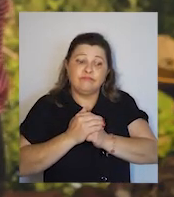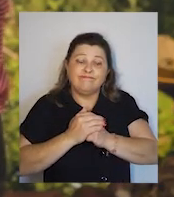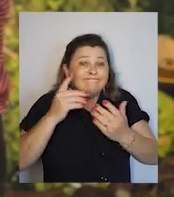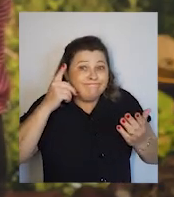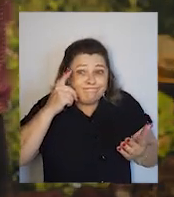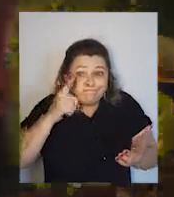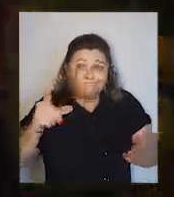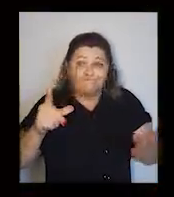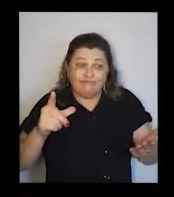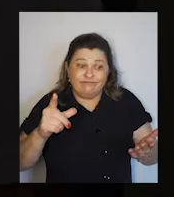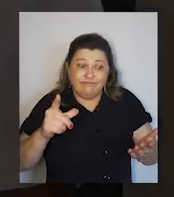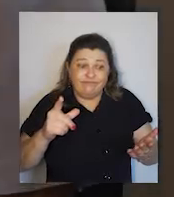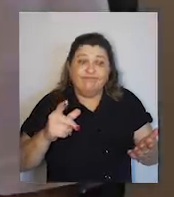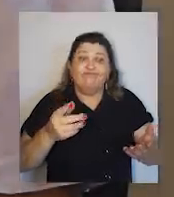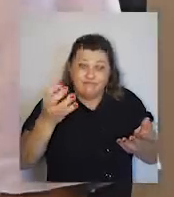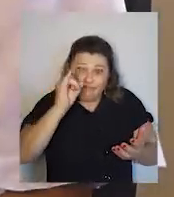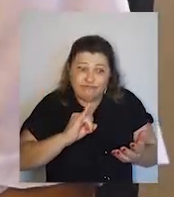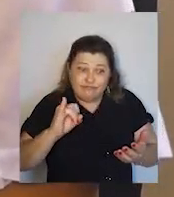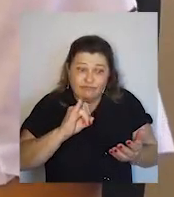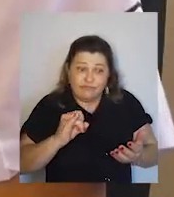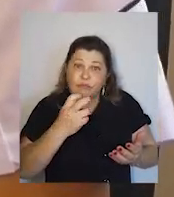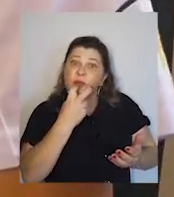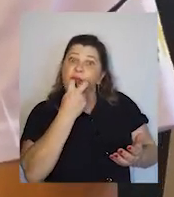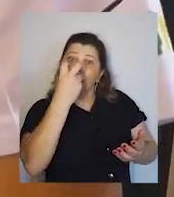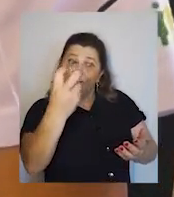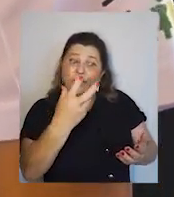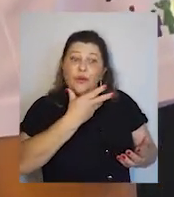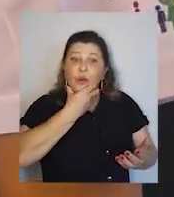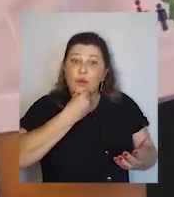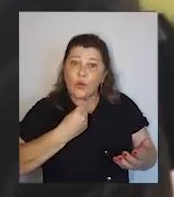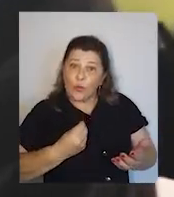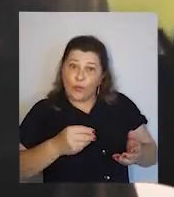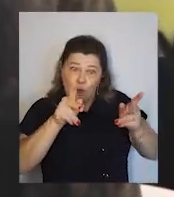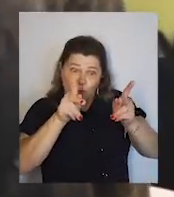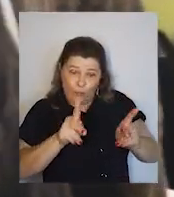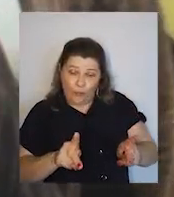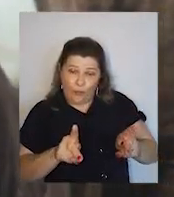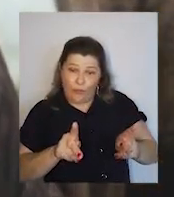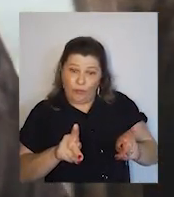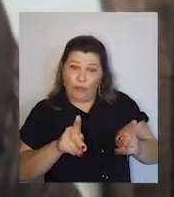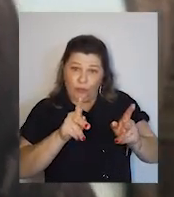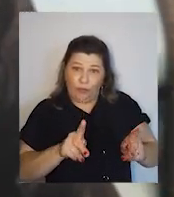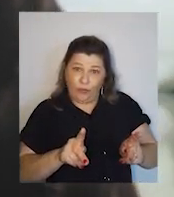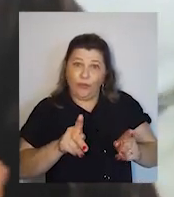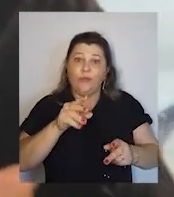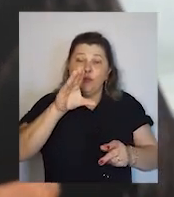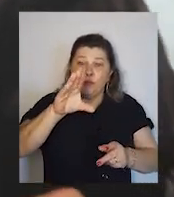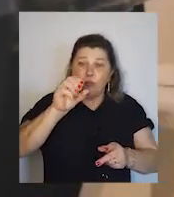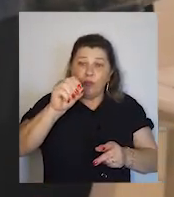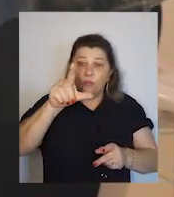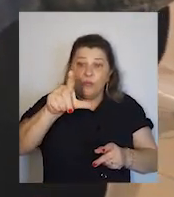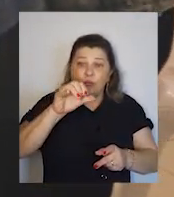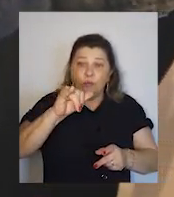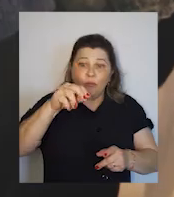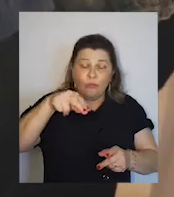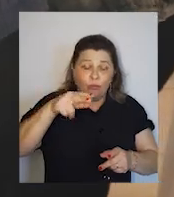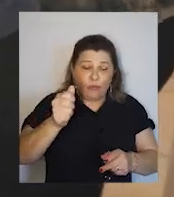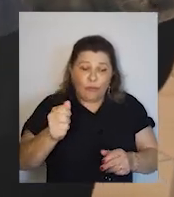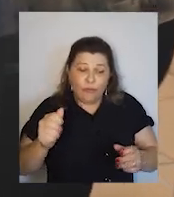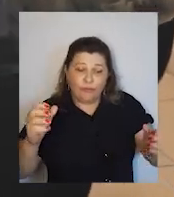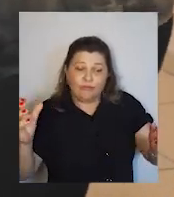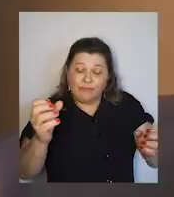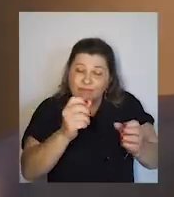valeu a pena? Ao dar voz aos homens de Colinas, identifica-se em suas experiências um forte